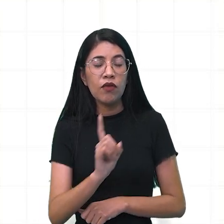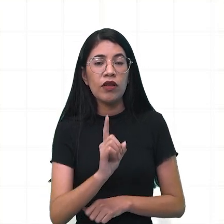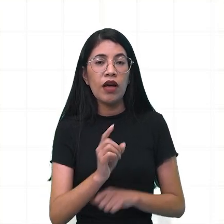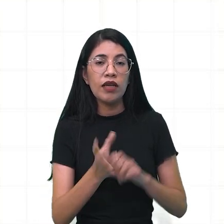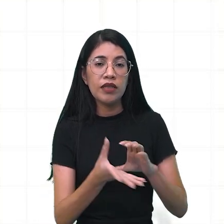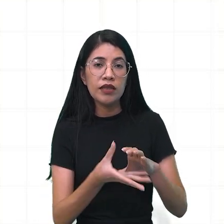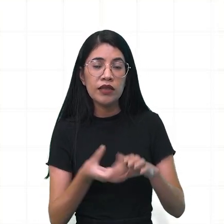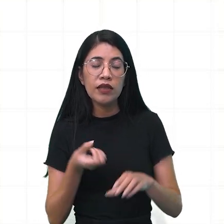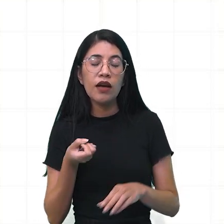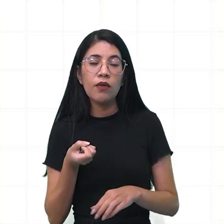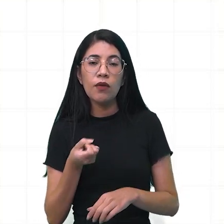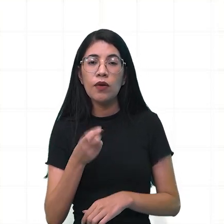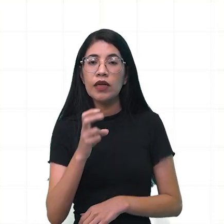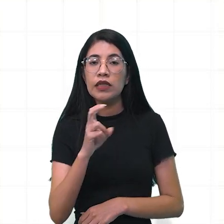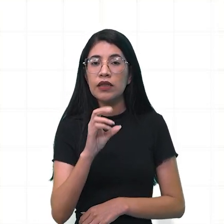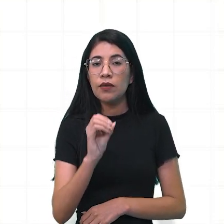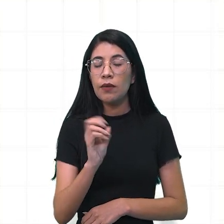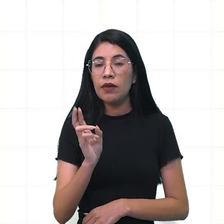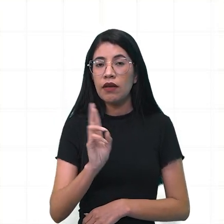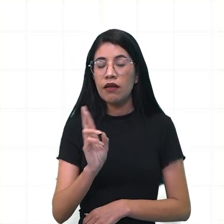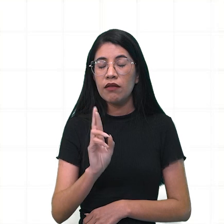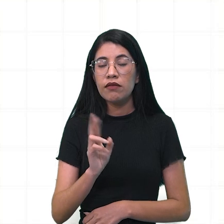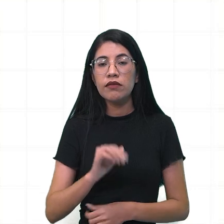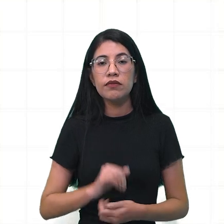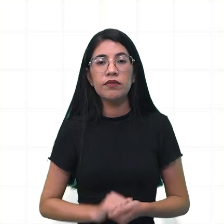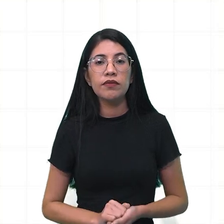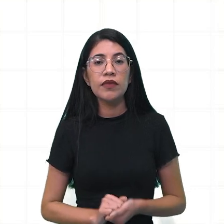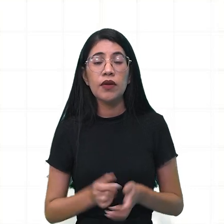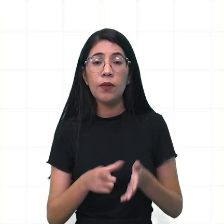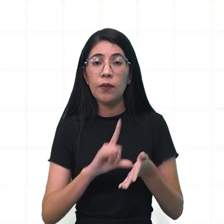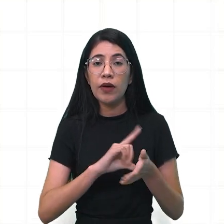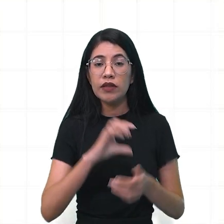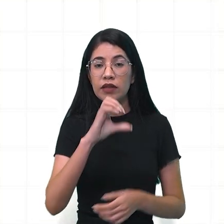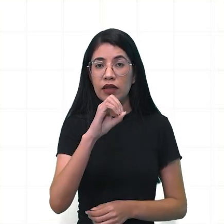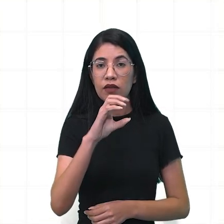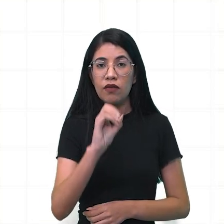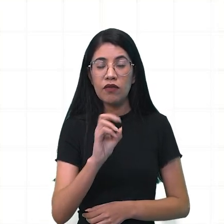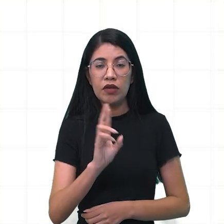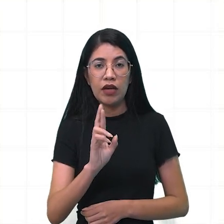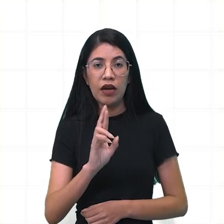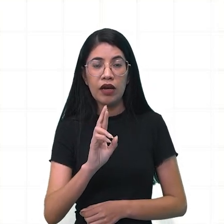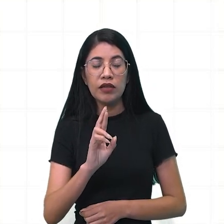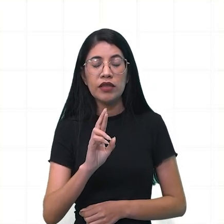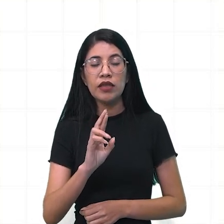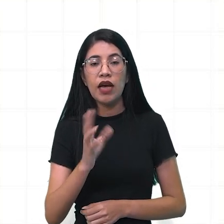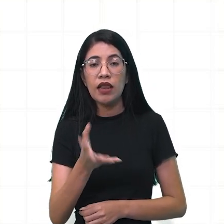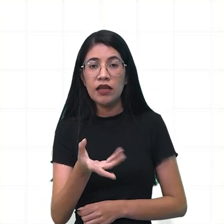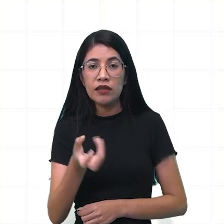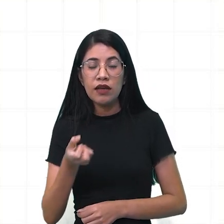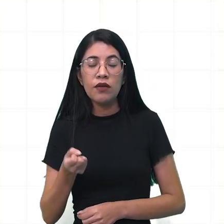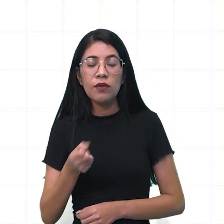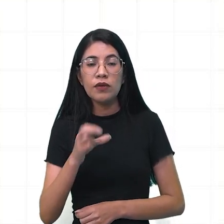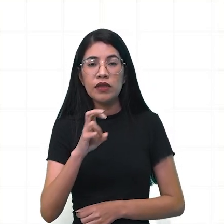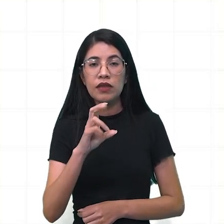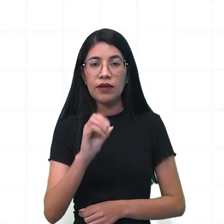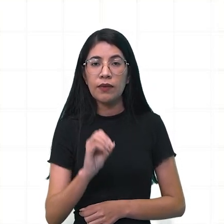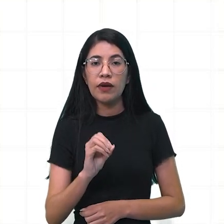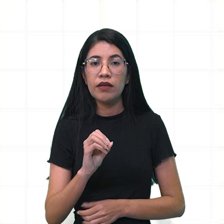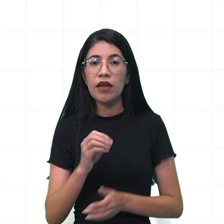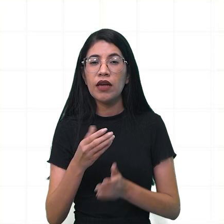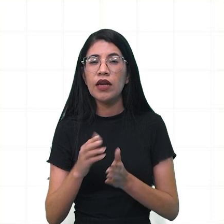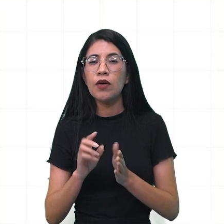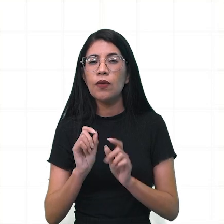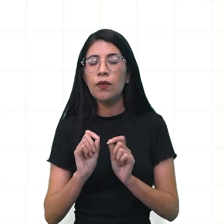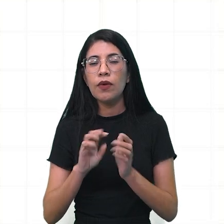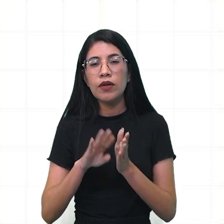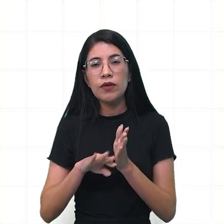do banco R 50 ora ela tinha R 90 tirou 50 quanto que sobrou